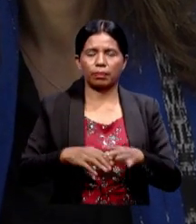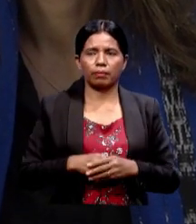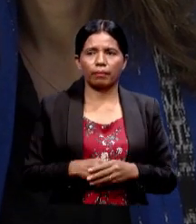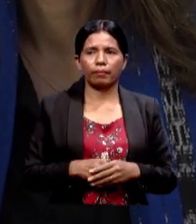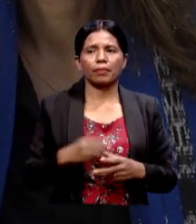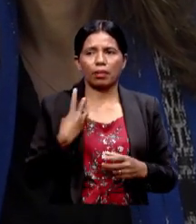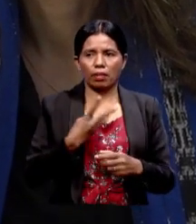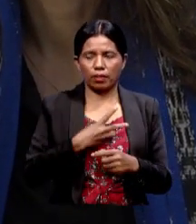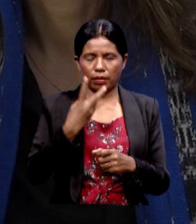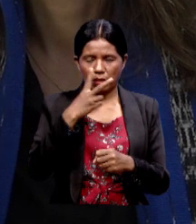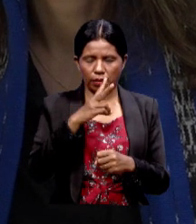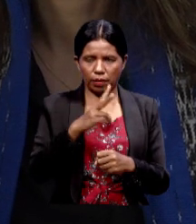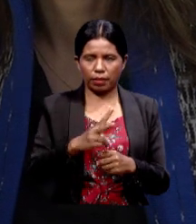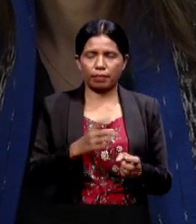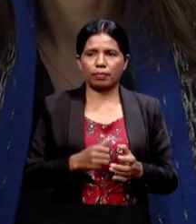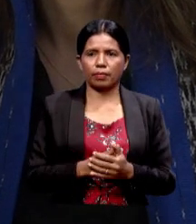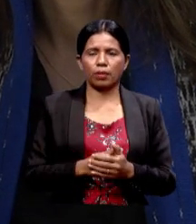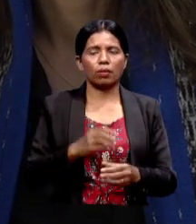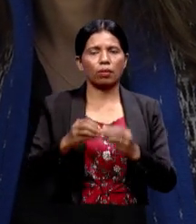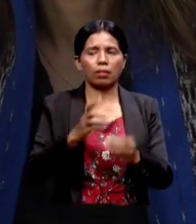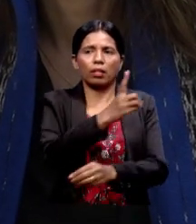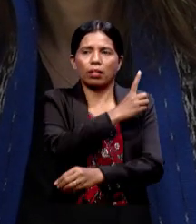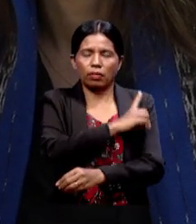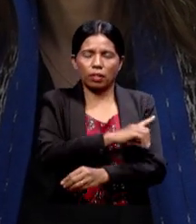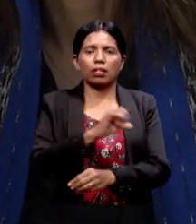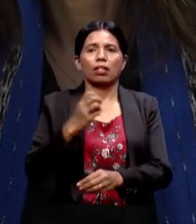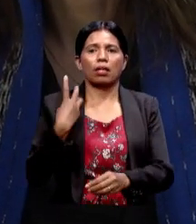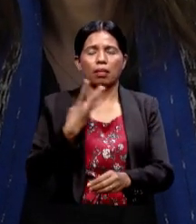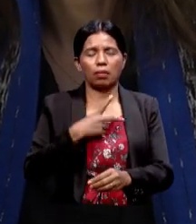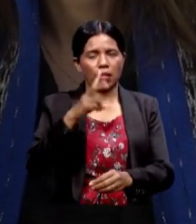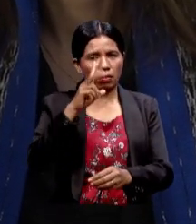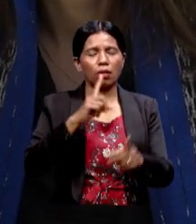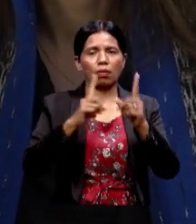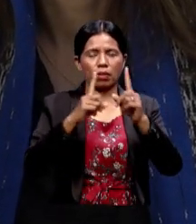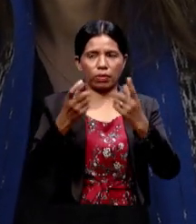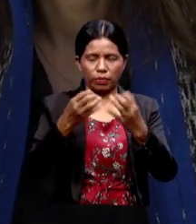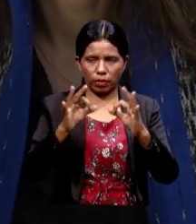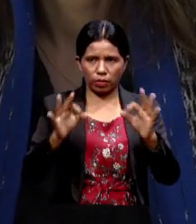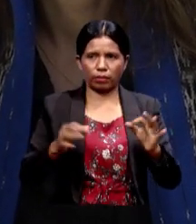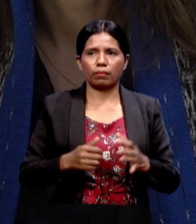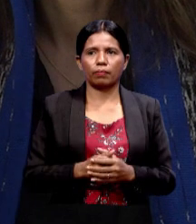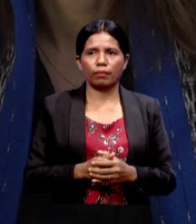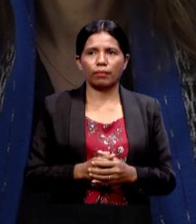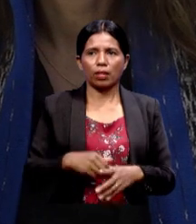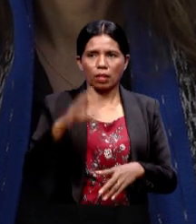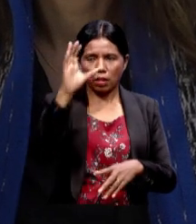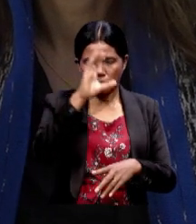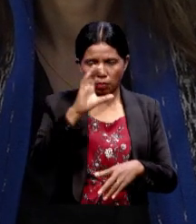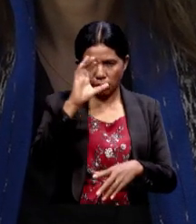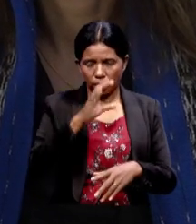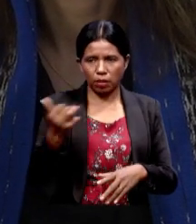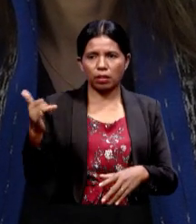e tarei onde é defesa, e bem a maneira colidiona, Niatu, Buca, a tossir